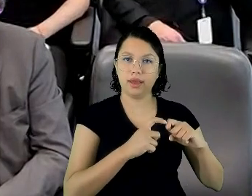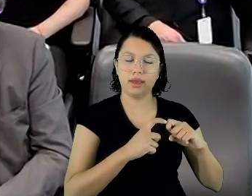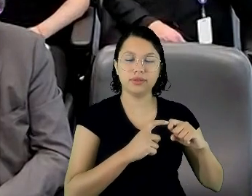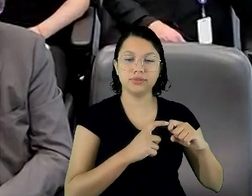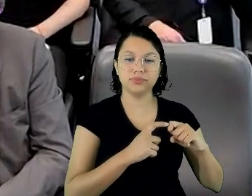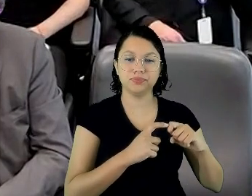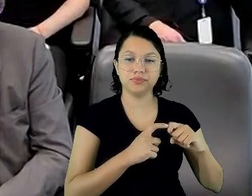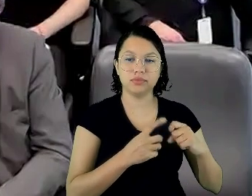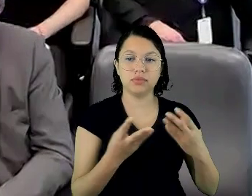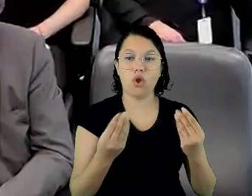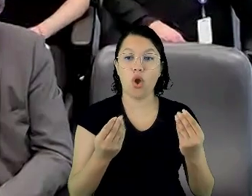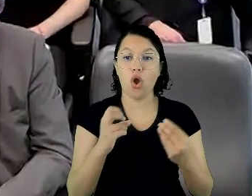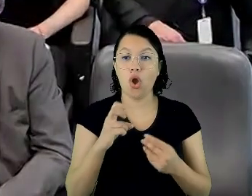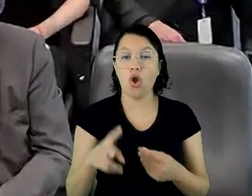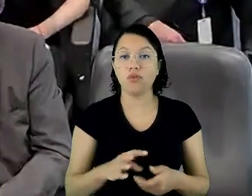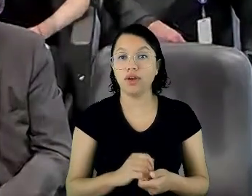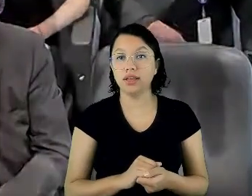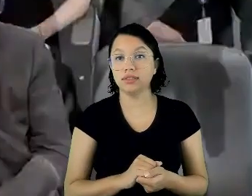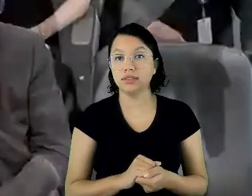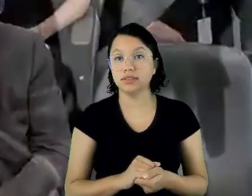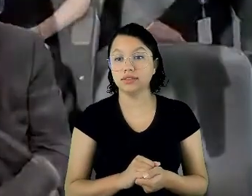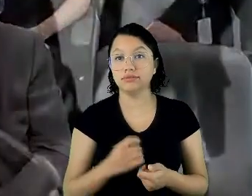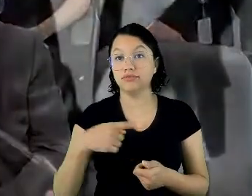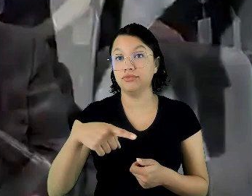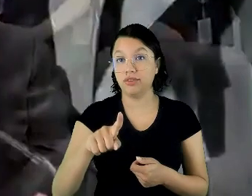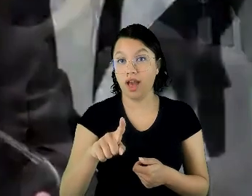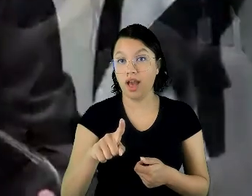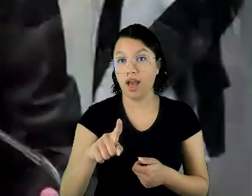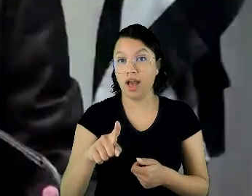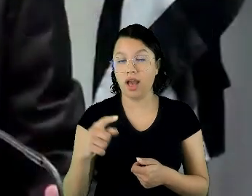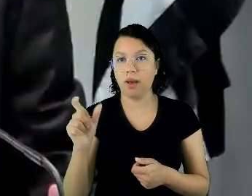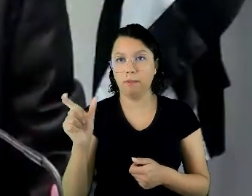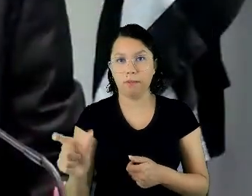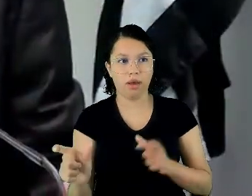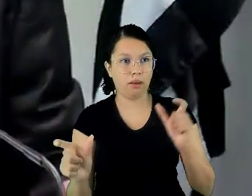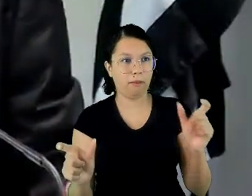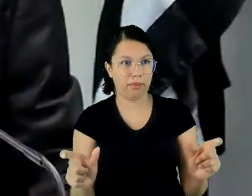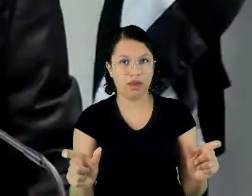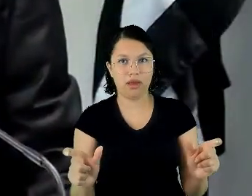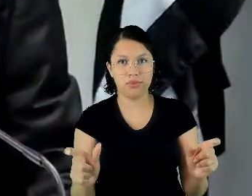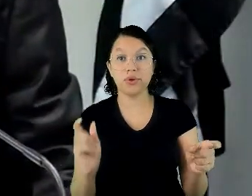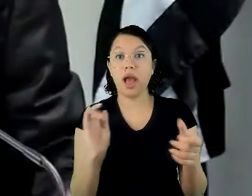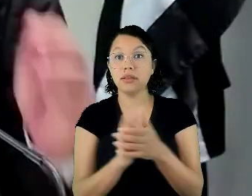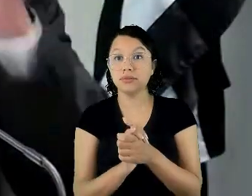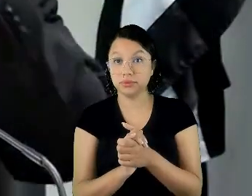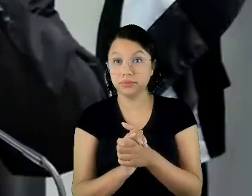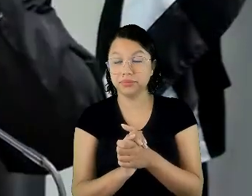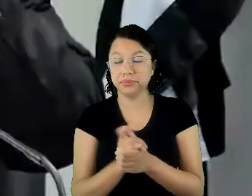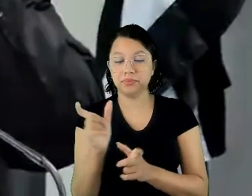muitas vezes vai o casal para fazer essa consulta de prevenção.